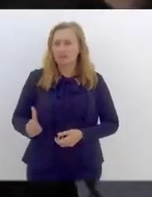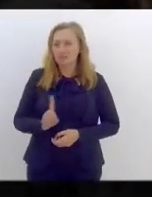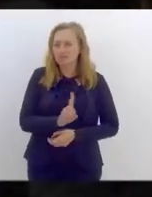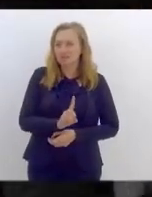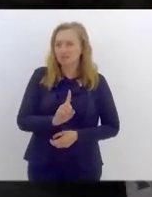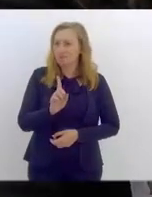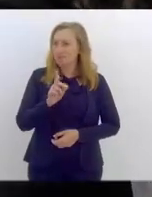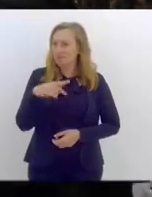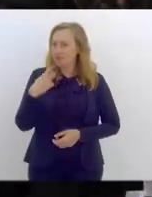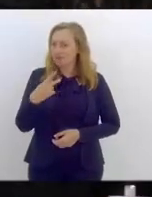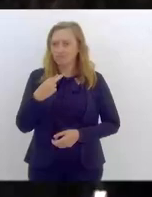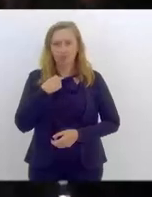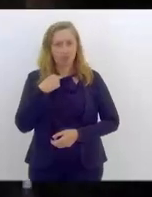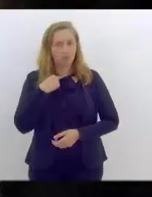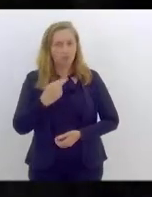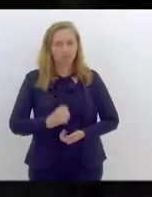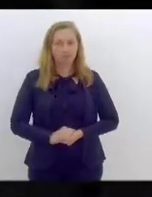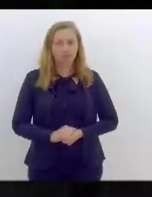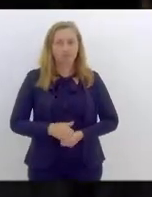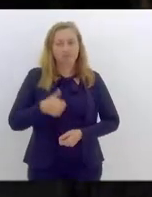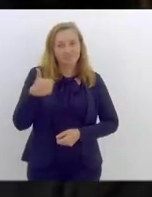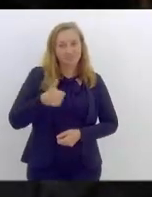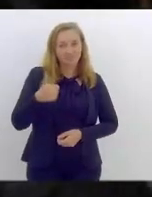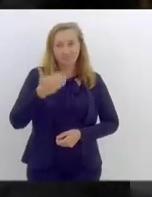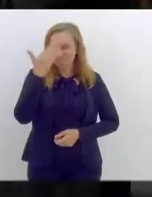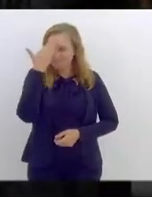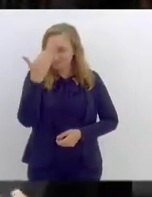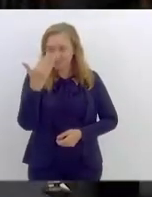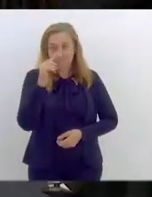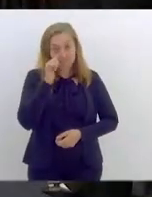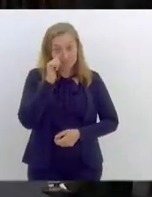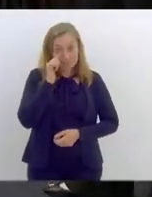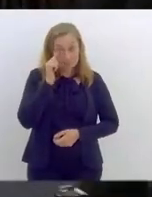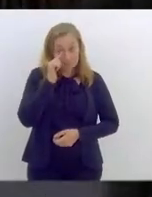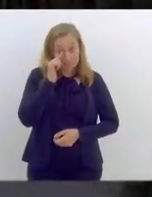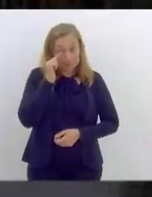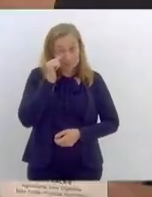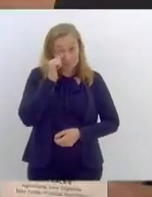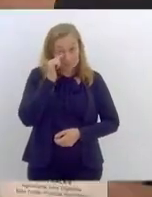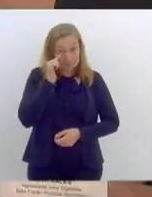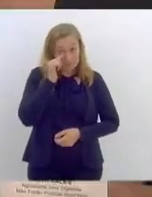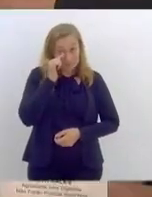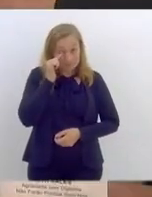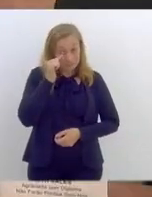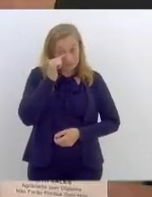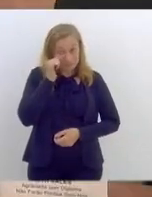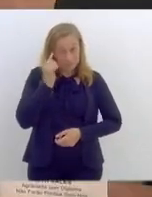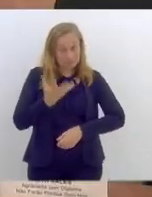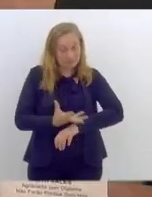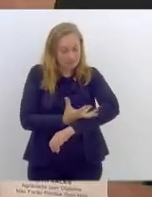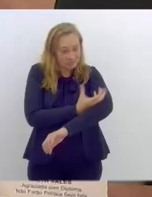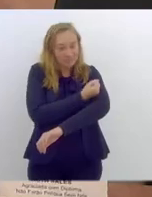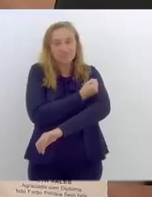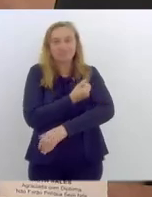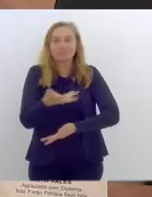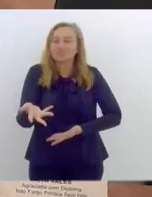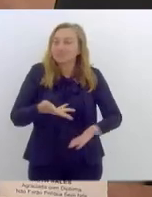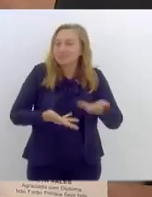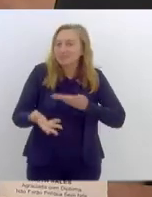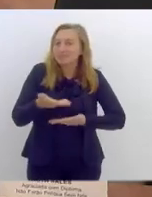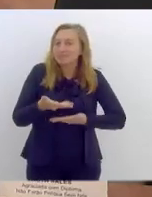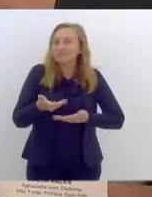falar? Não, não posso. Primeiro que eu quero agradecer, eu estou muito emocionada pela parceria,